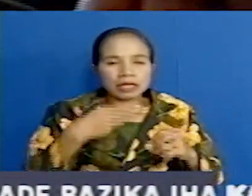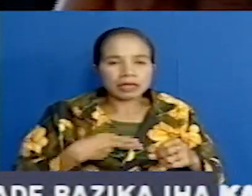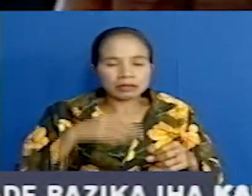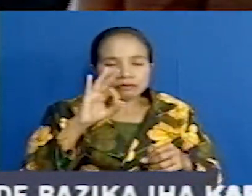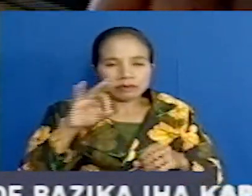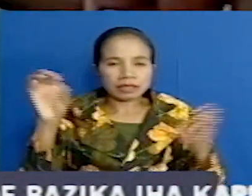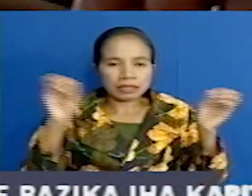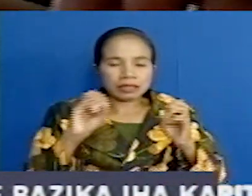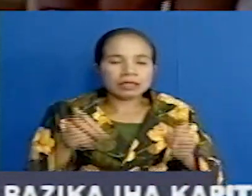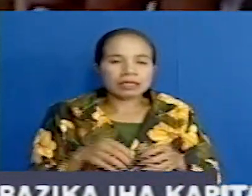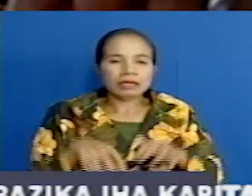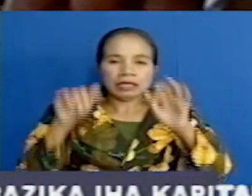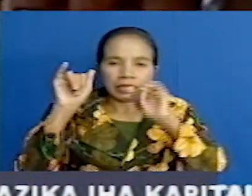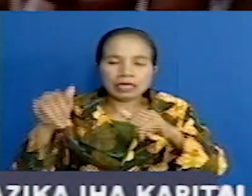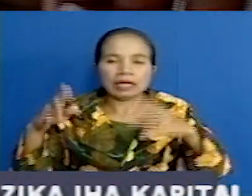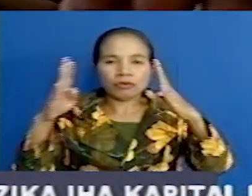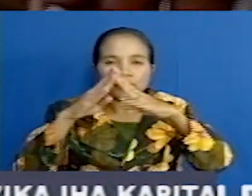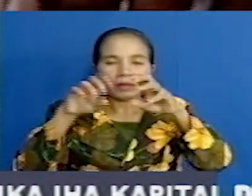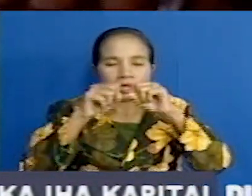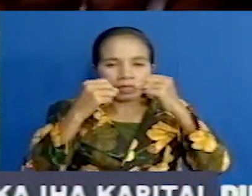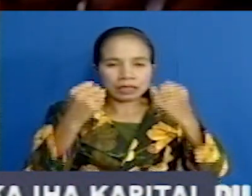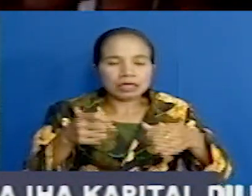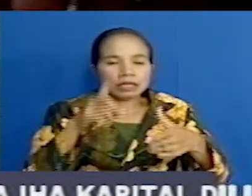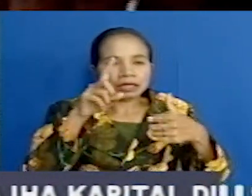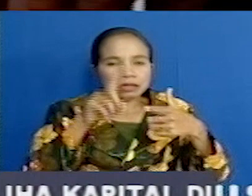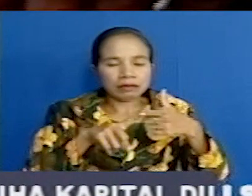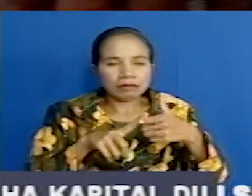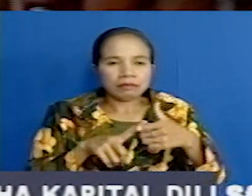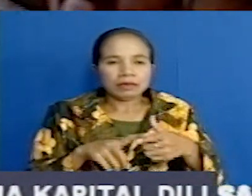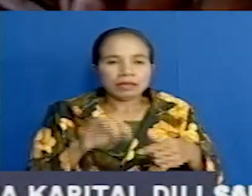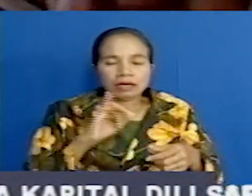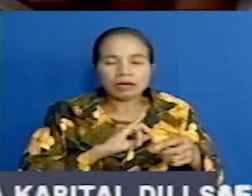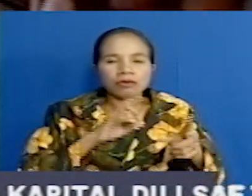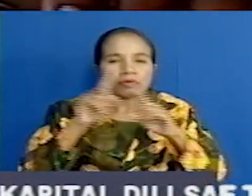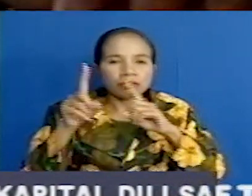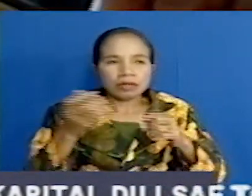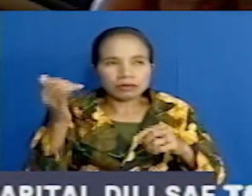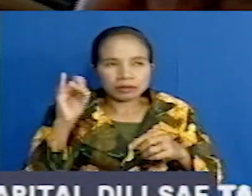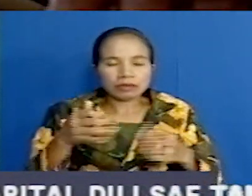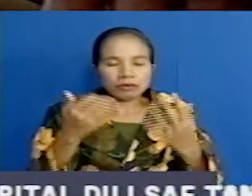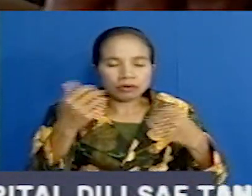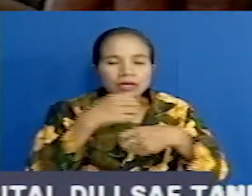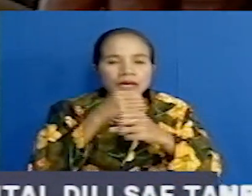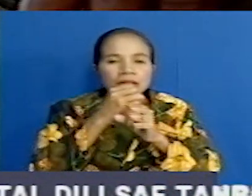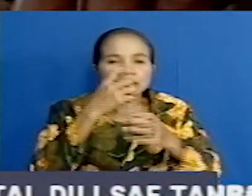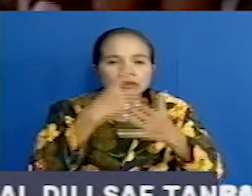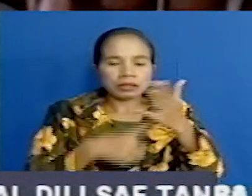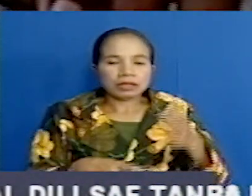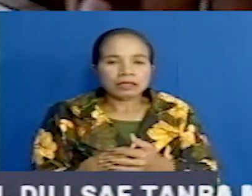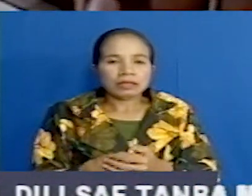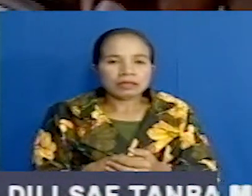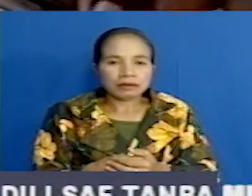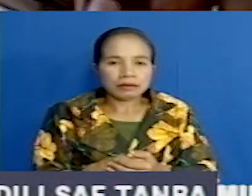ia uma atida. Depois ira ha, dala bana colheu ira uso o Johan Zeira. O Matavish la